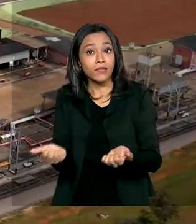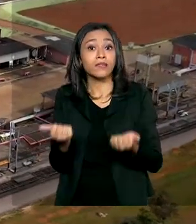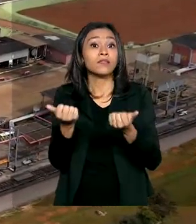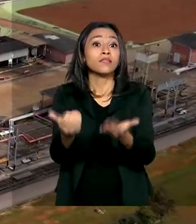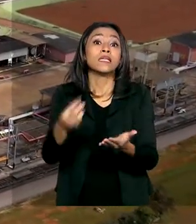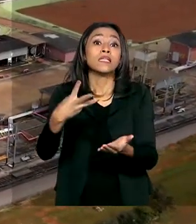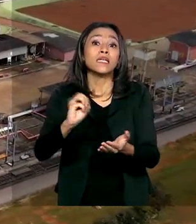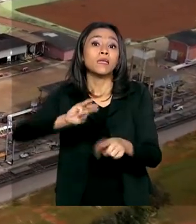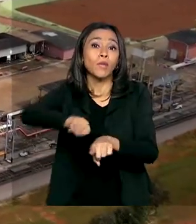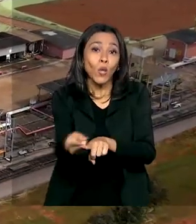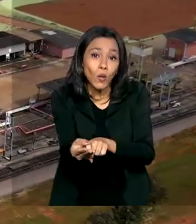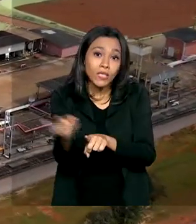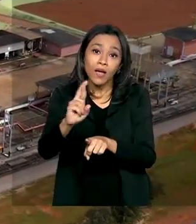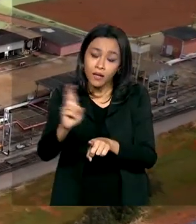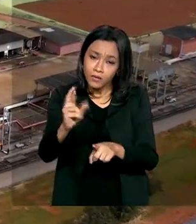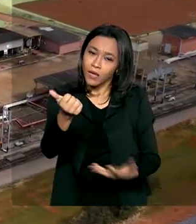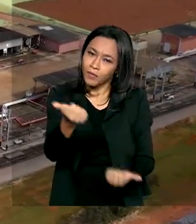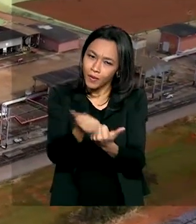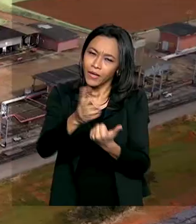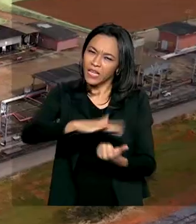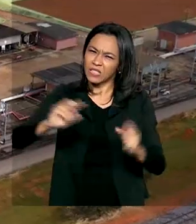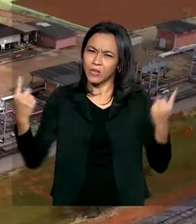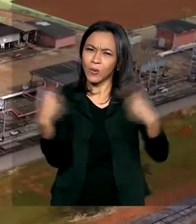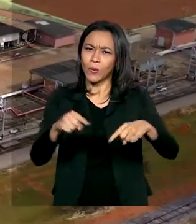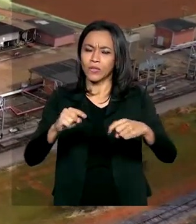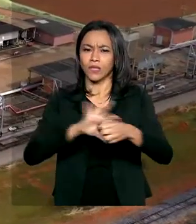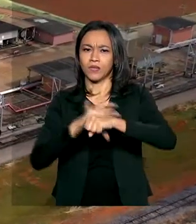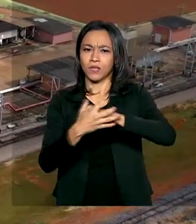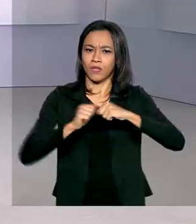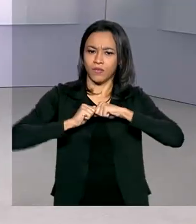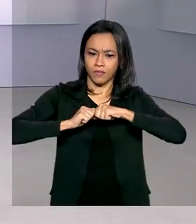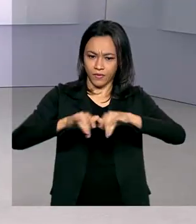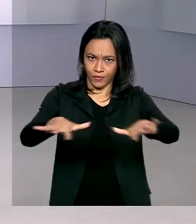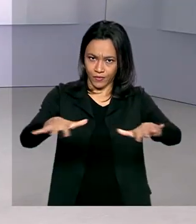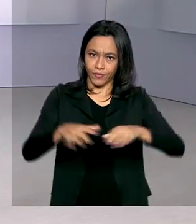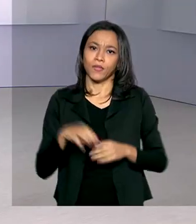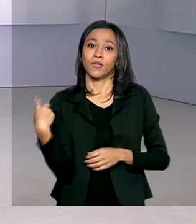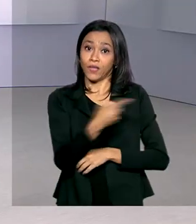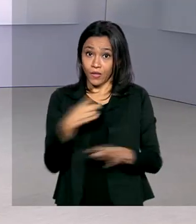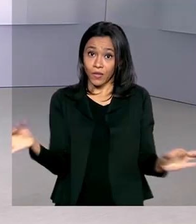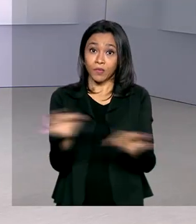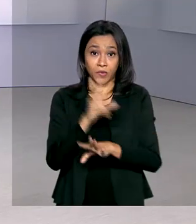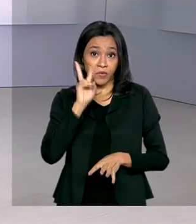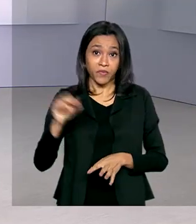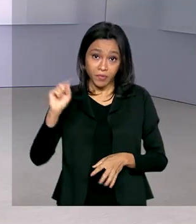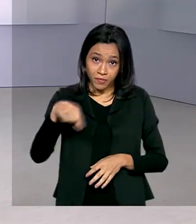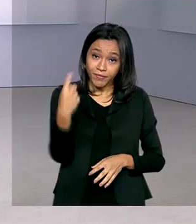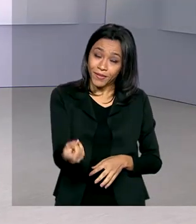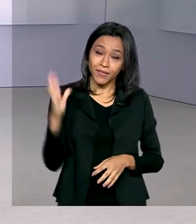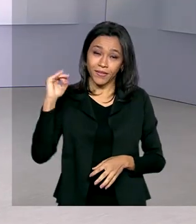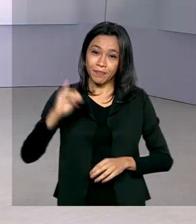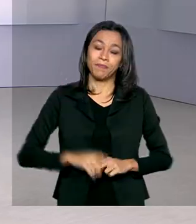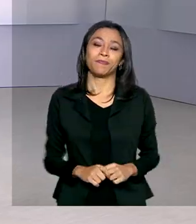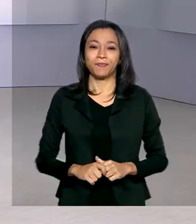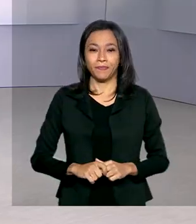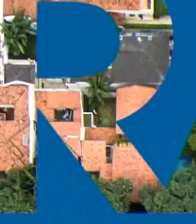reais para colaborar com o combate à pandemia do novo coronavírus. A gente fica por aqui. Nos vemos na próxima edição. Até